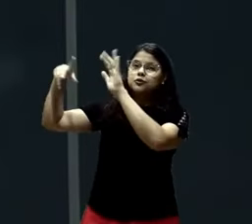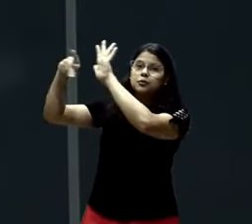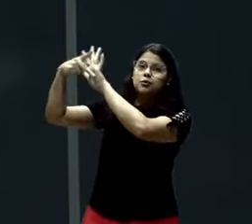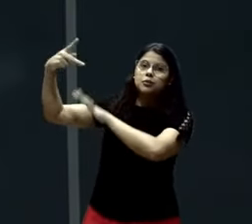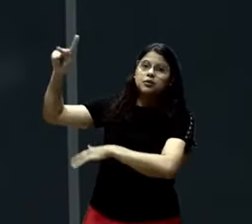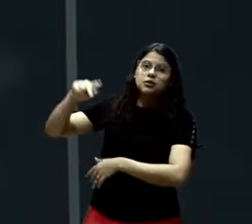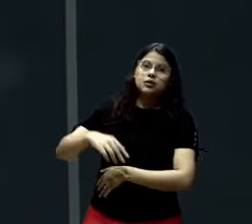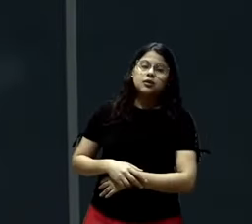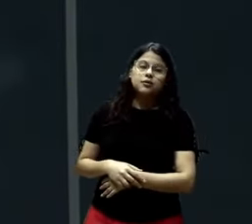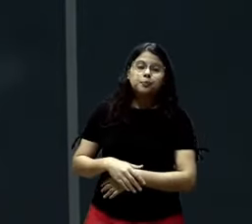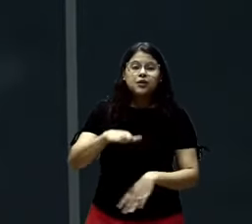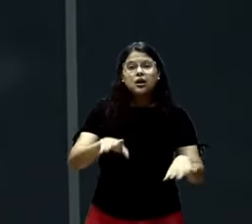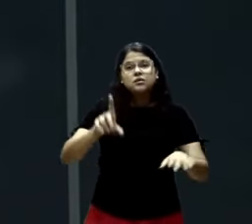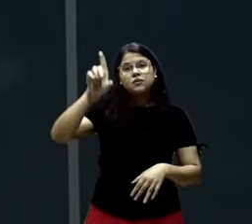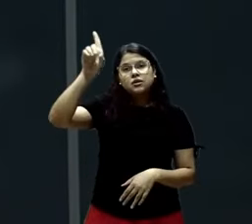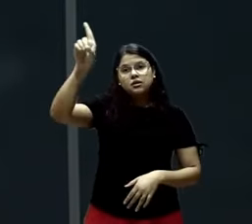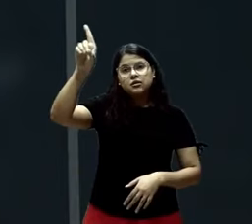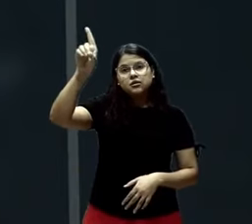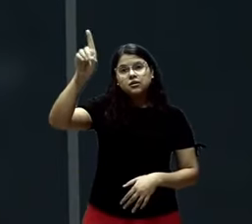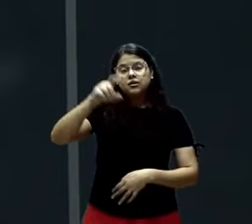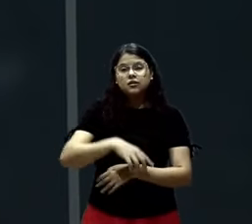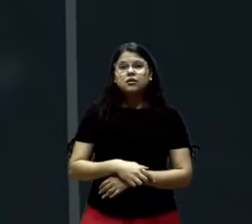Deus vai te tirar de alguns lugares.